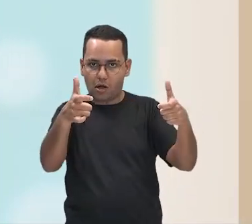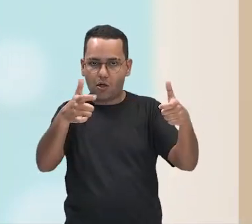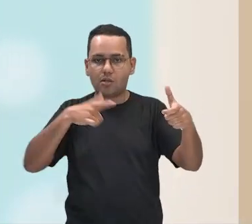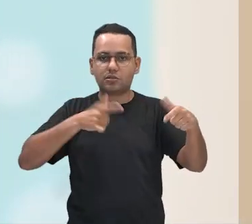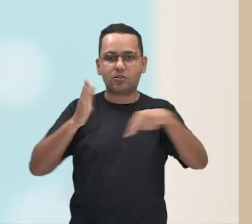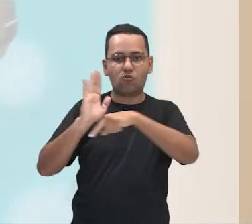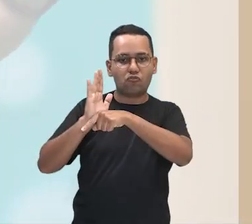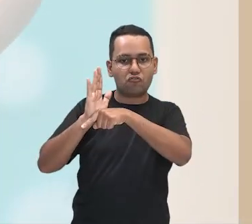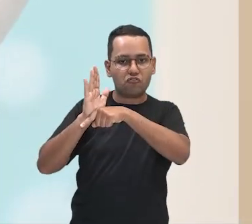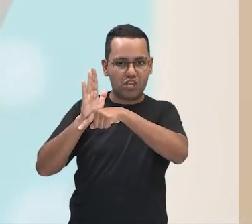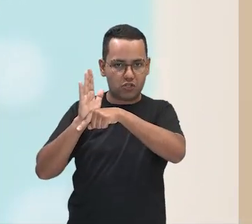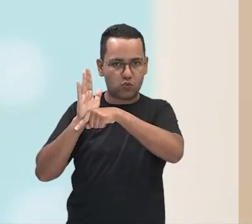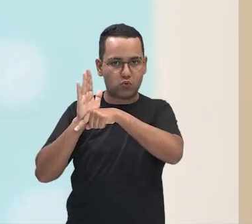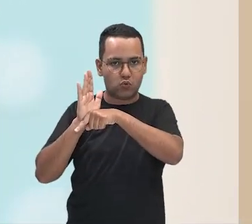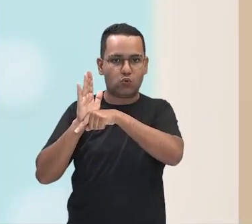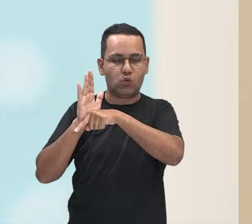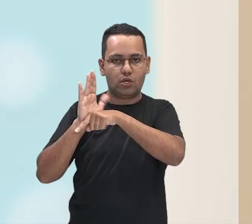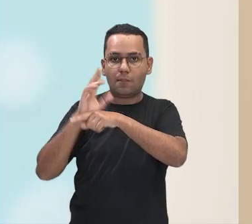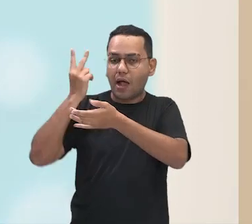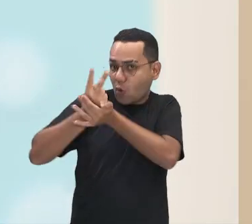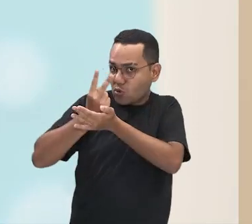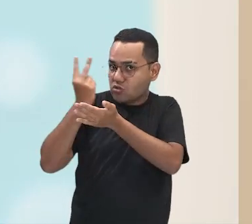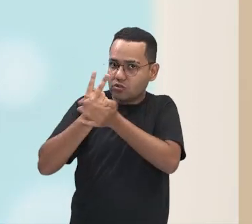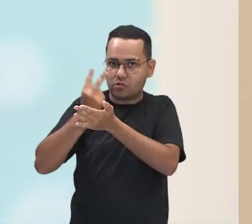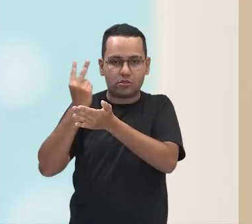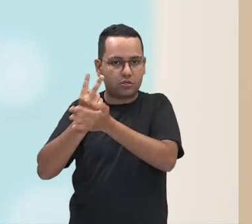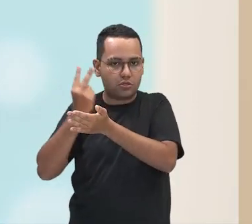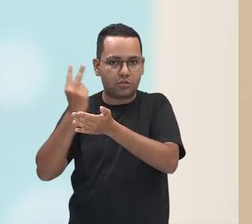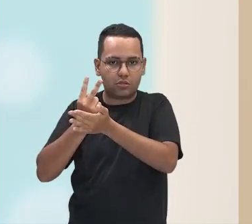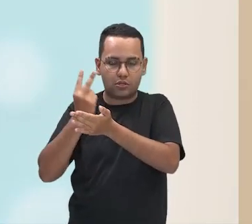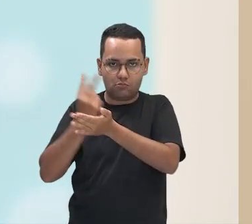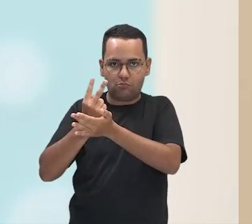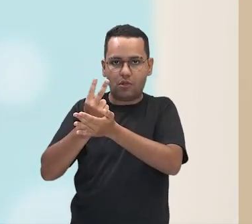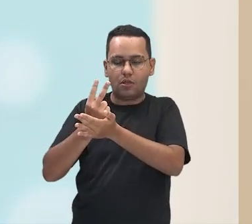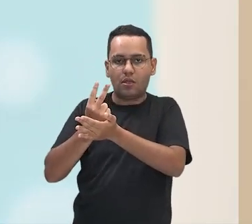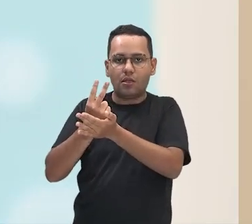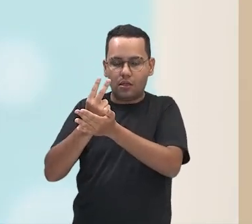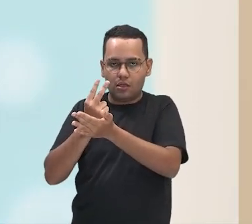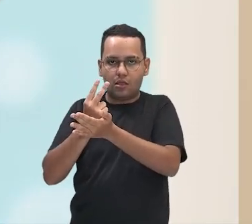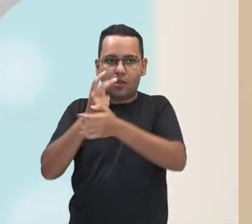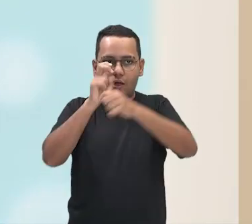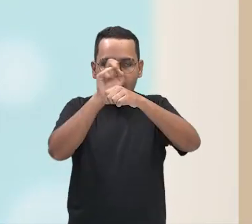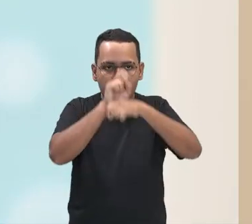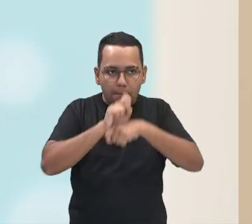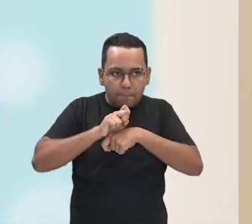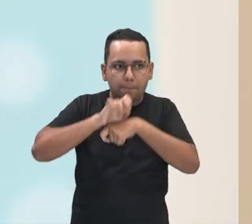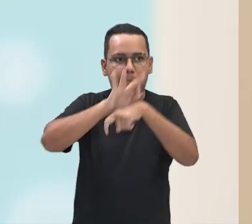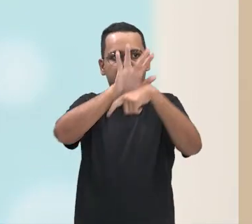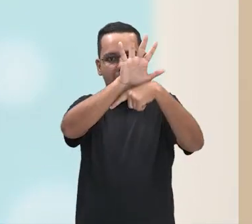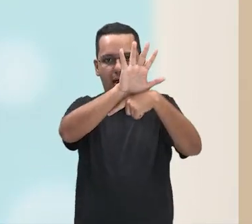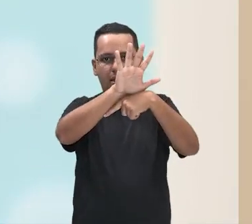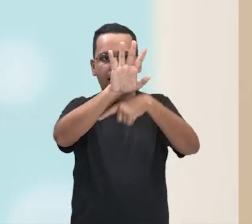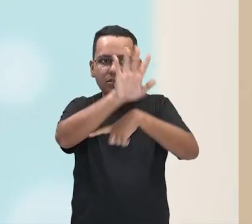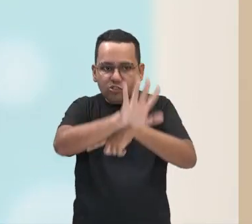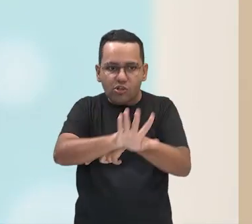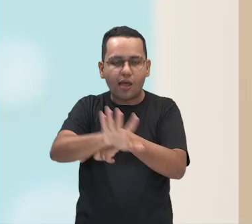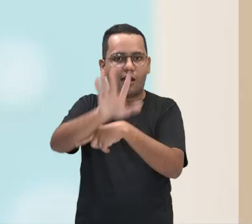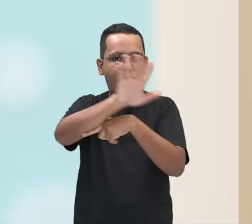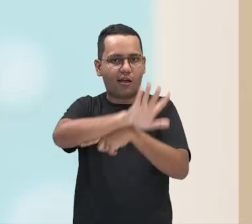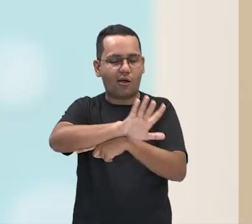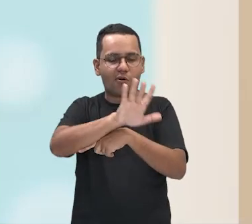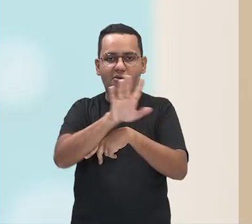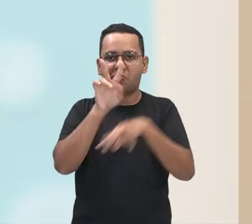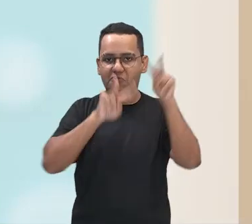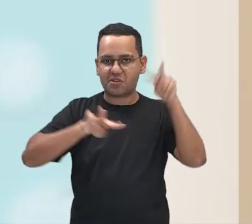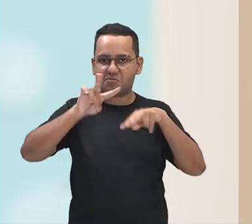feita como se fosse de forma contínua. Ela é idealizada para aquele ambiente, ela toma conta daquele ambiente, que é o que acontece